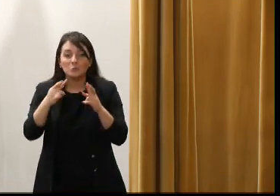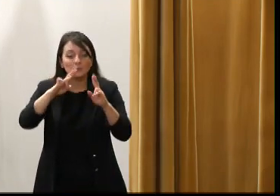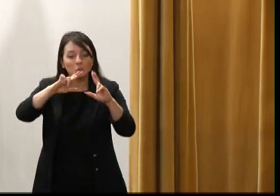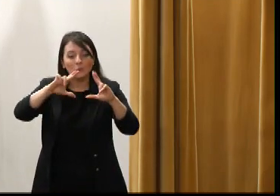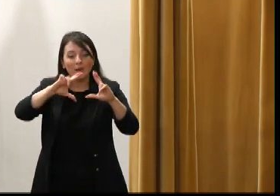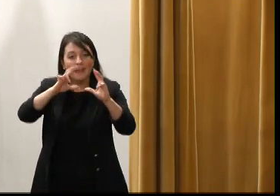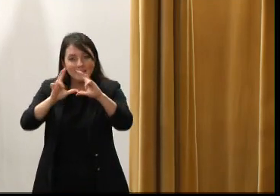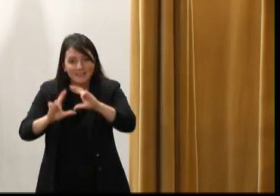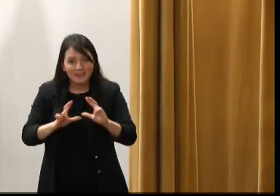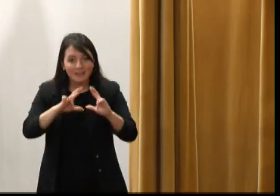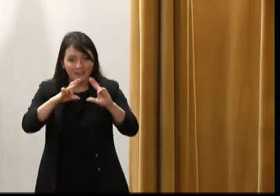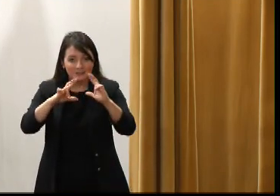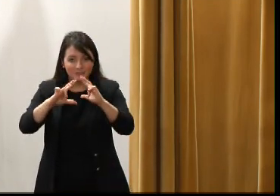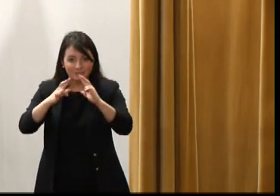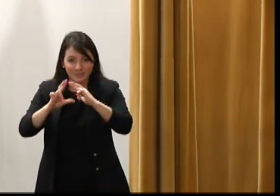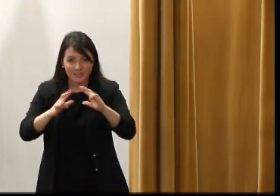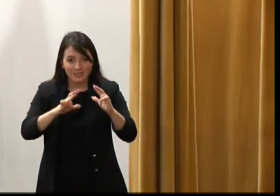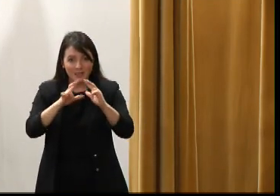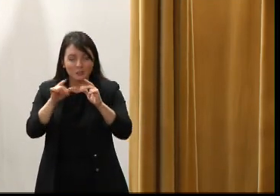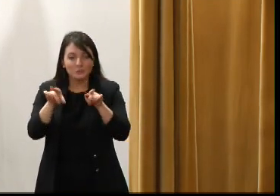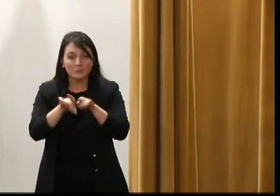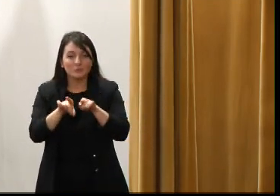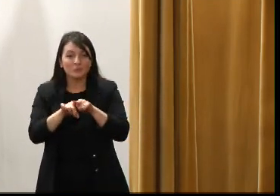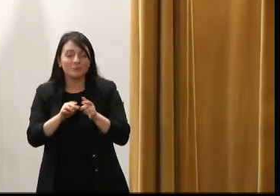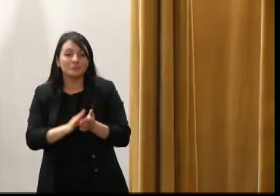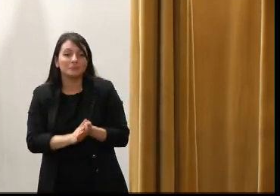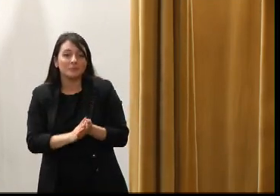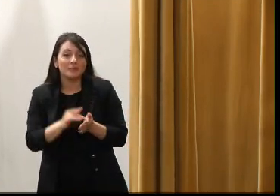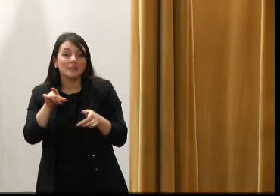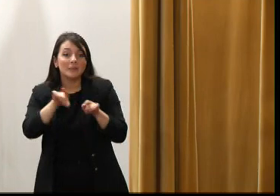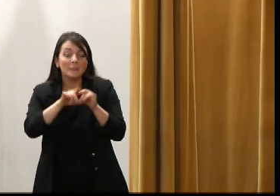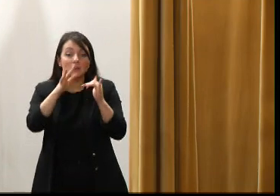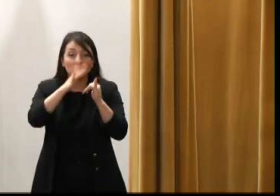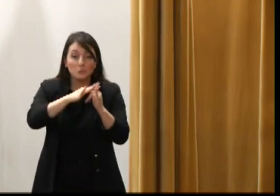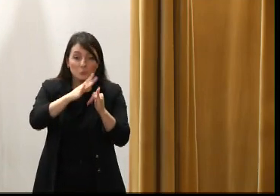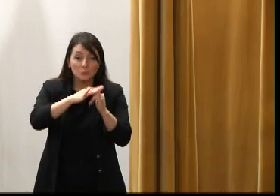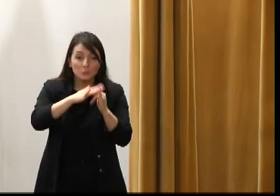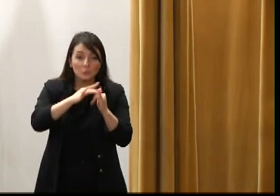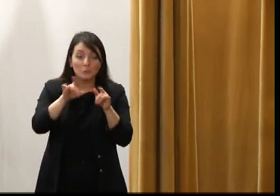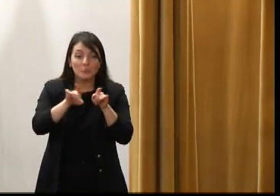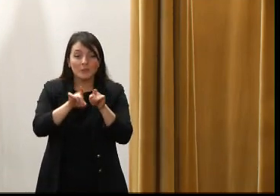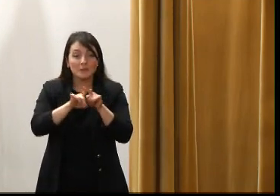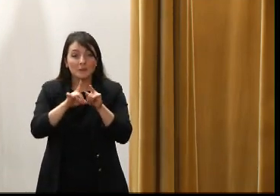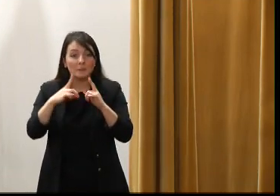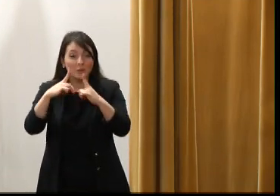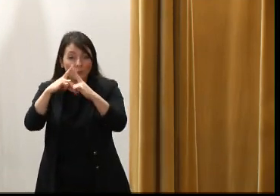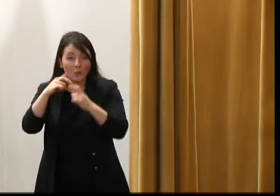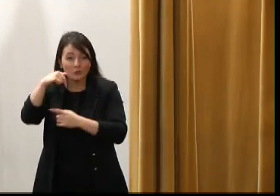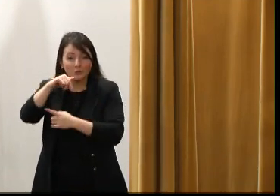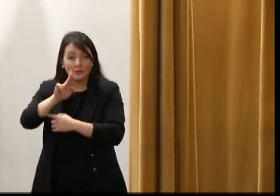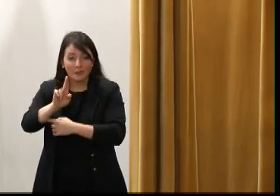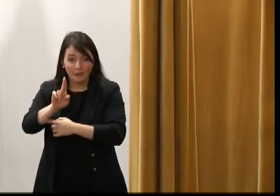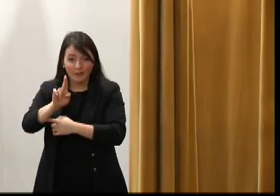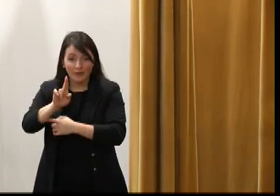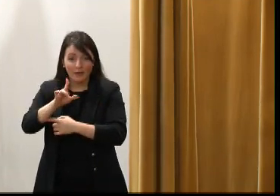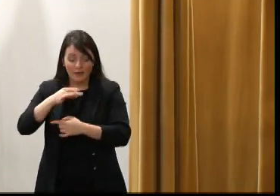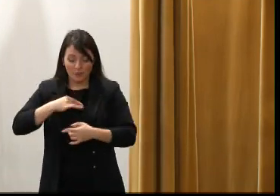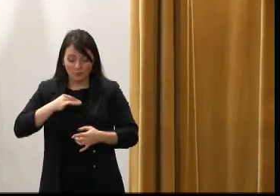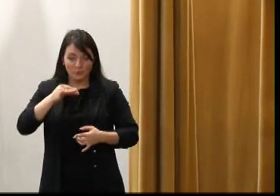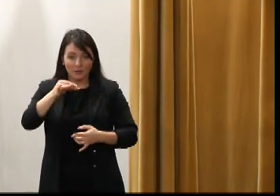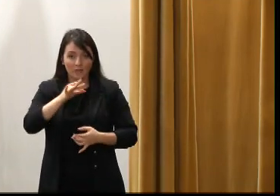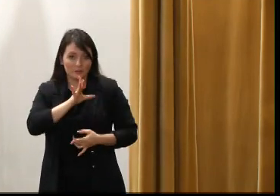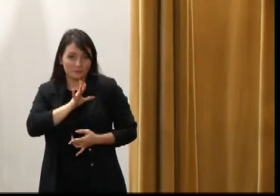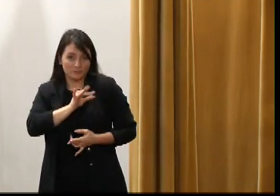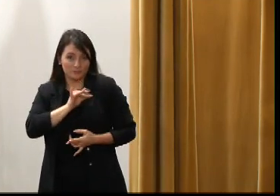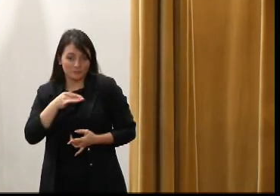para disponibilização no canal da Esmamos, no YouTube, e por meio do QR Code do crachá, os participantes